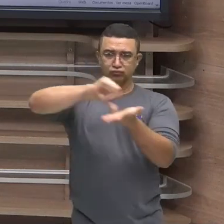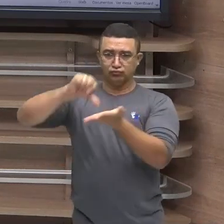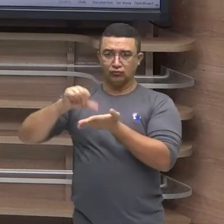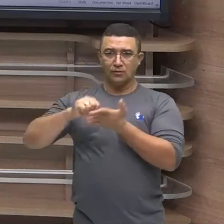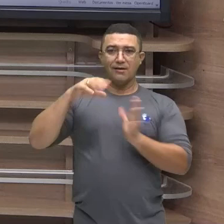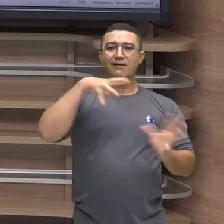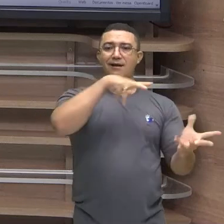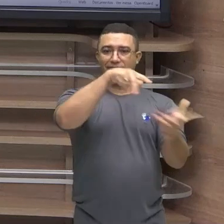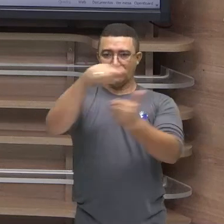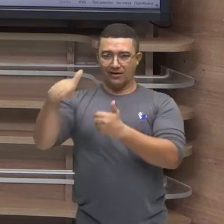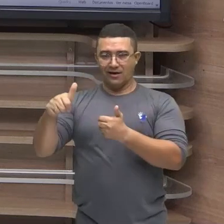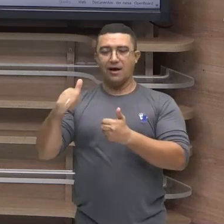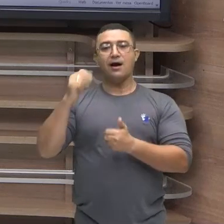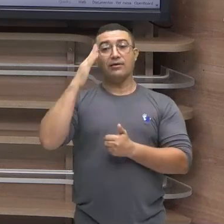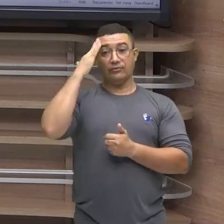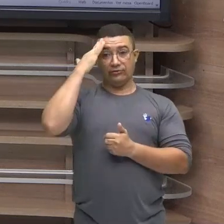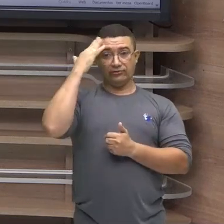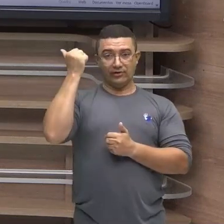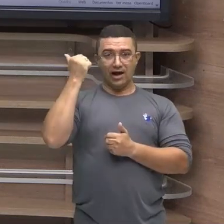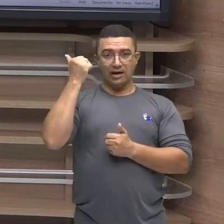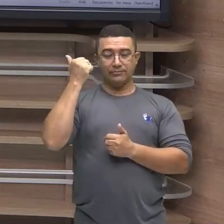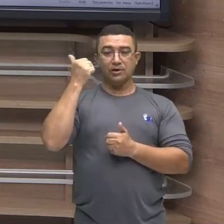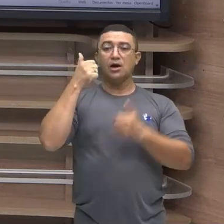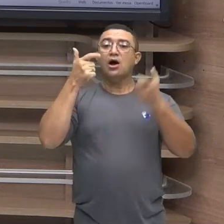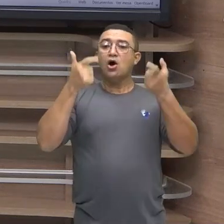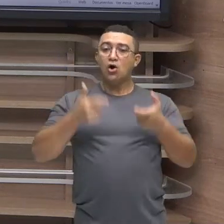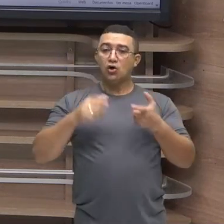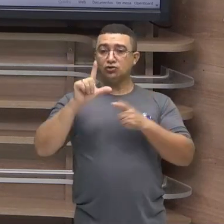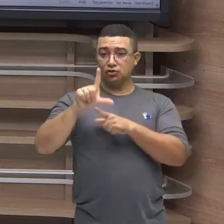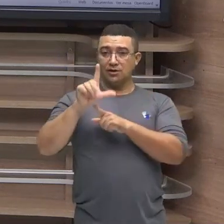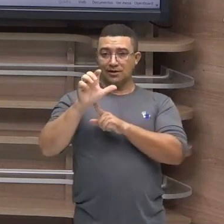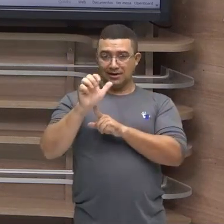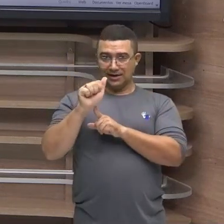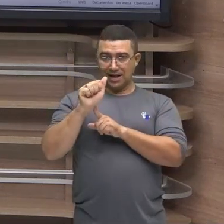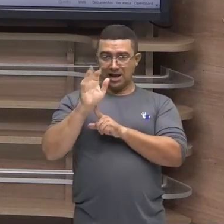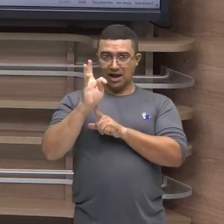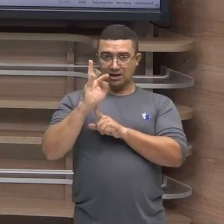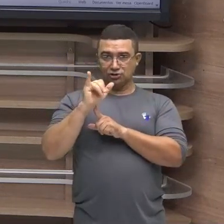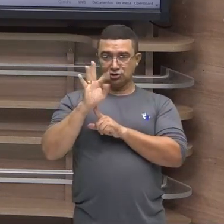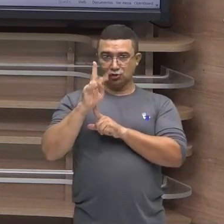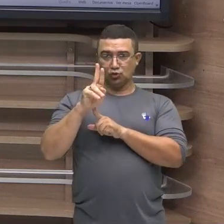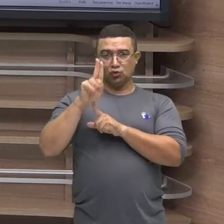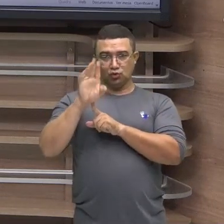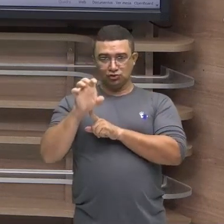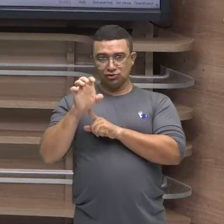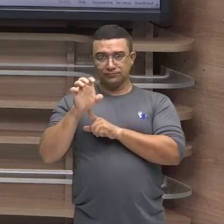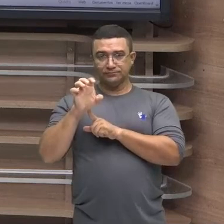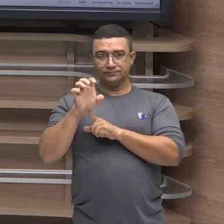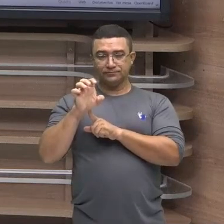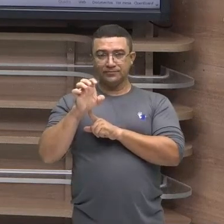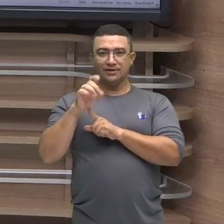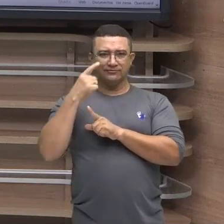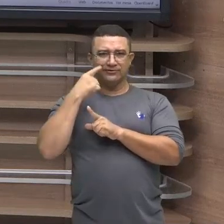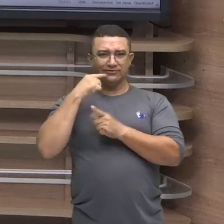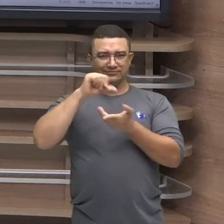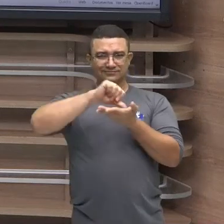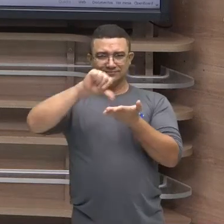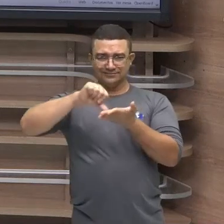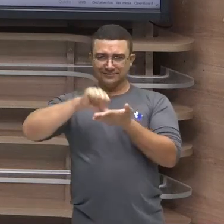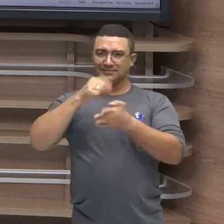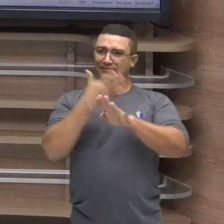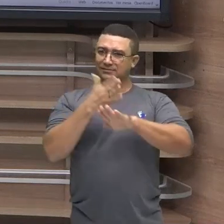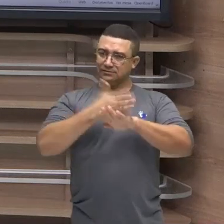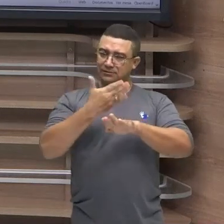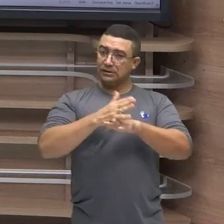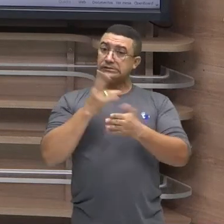você vai ter a definição ali da latitude, primeiramente. Lembra que eu mostrei para vocês no mapinha? Gente, encontre sempre